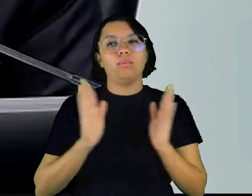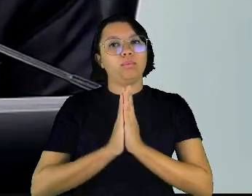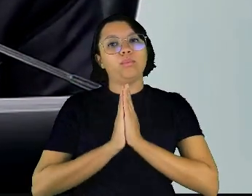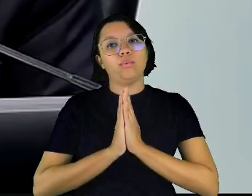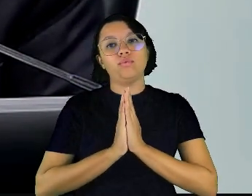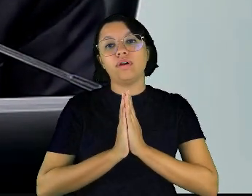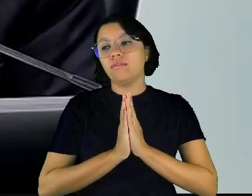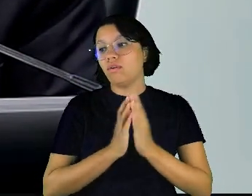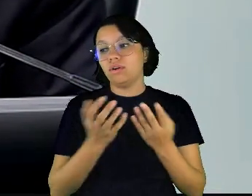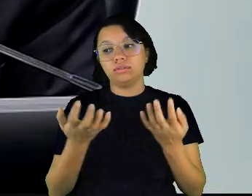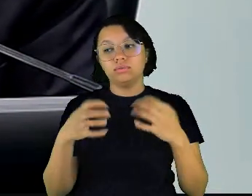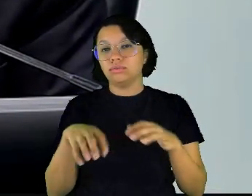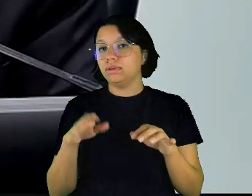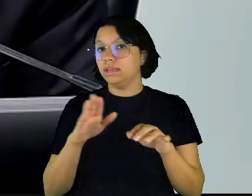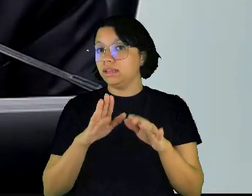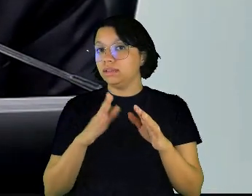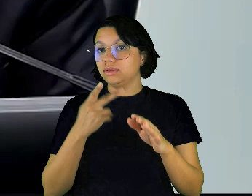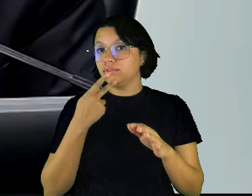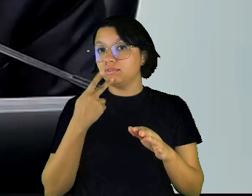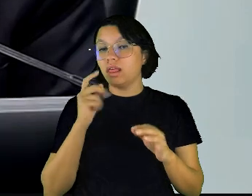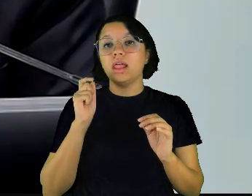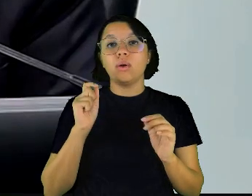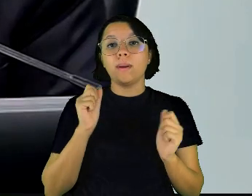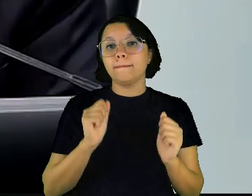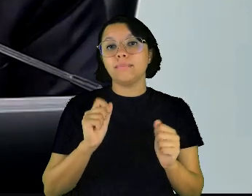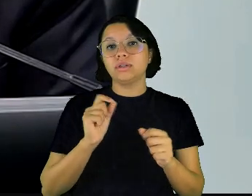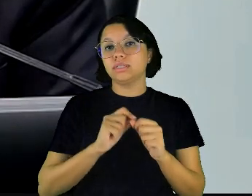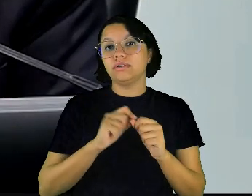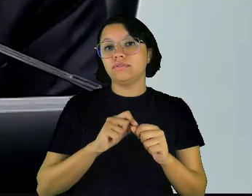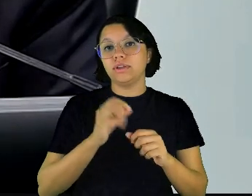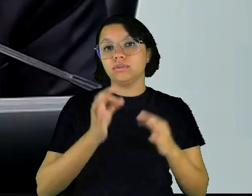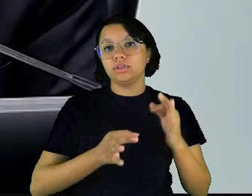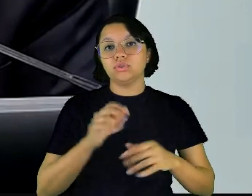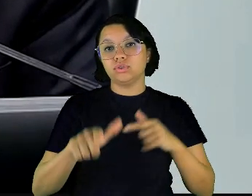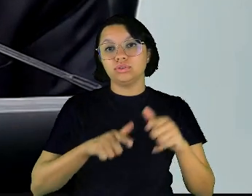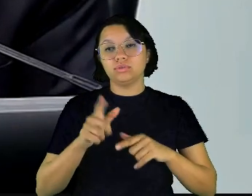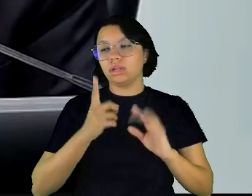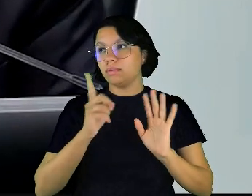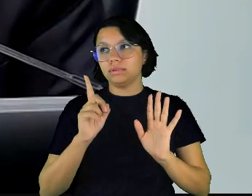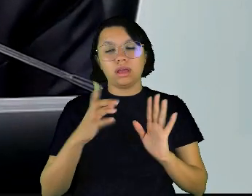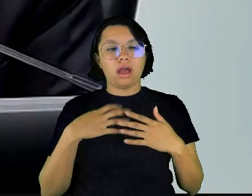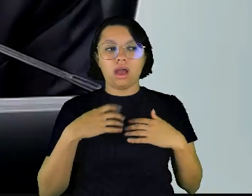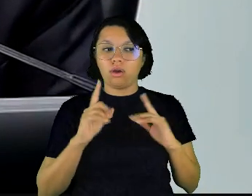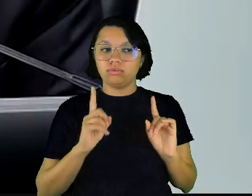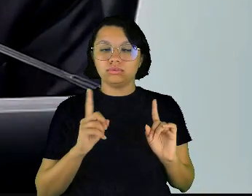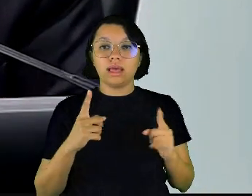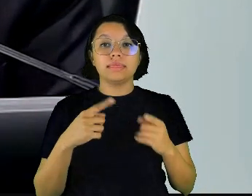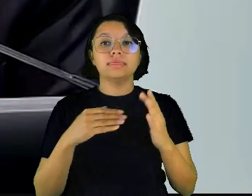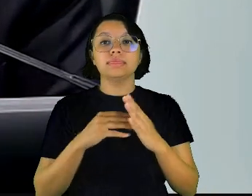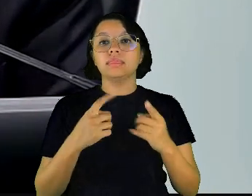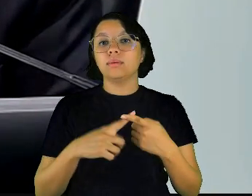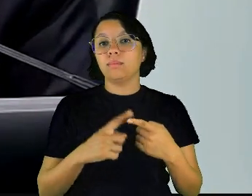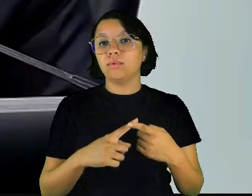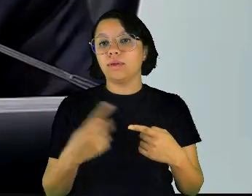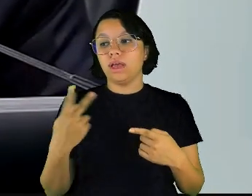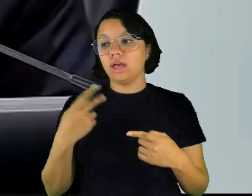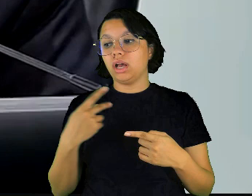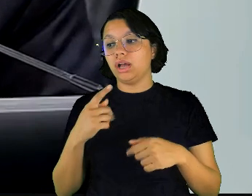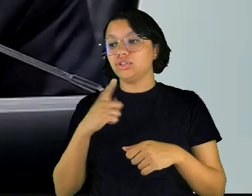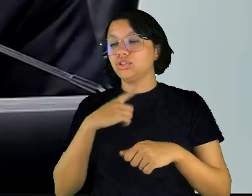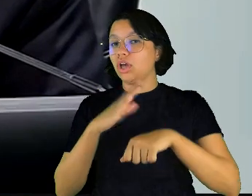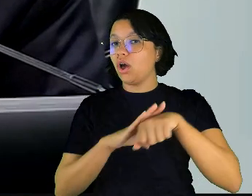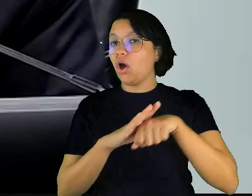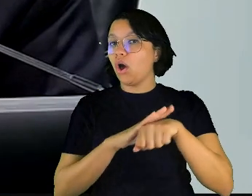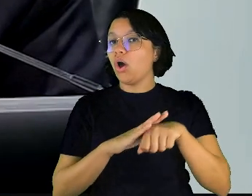de forma alguma dizer o que deve ser feito na Justiça do Trabalho, de forma alguma. Até porque, né, a gente tinha conversado isso, né, doutora